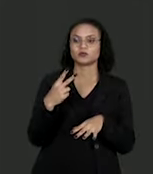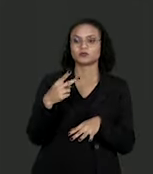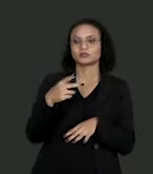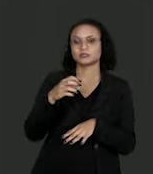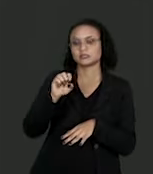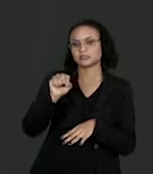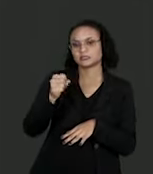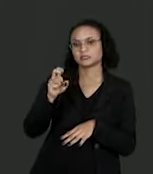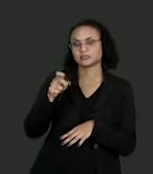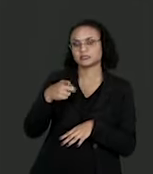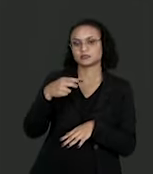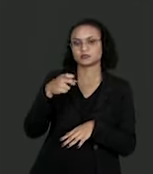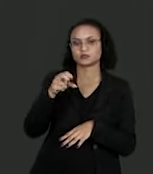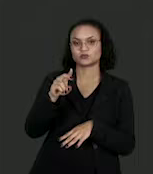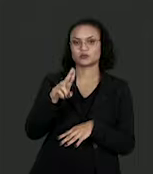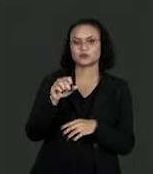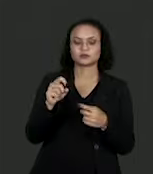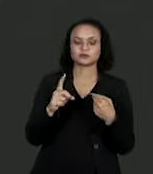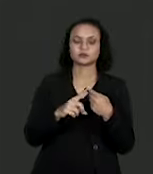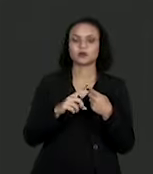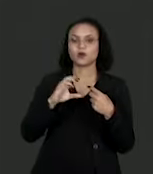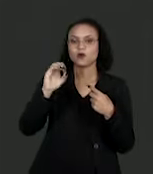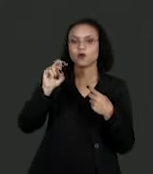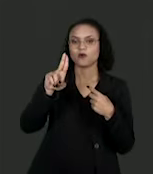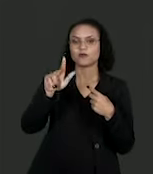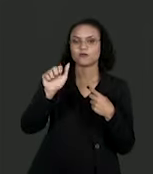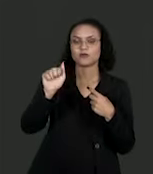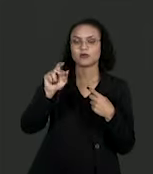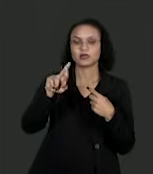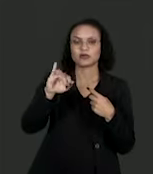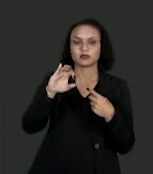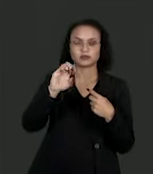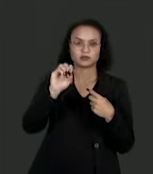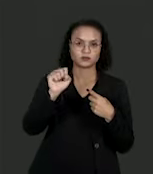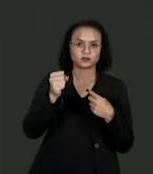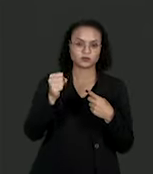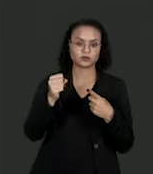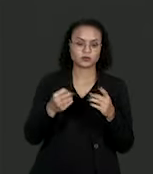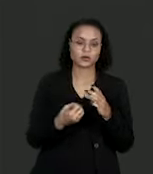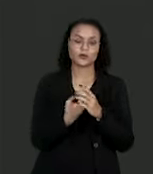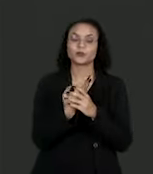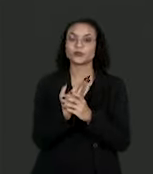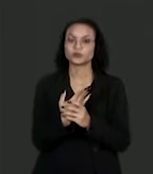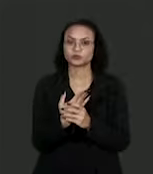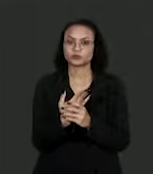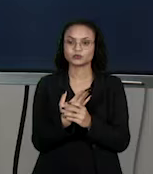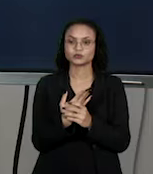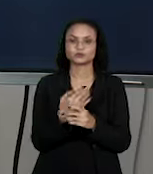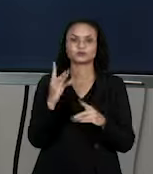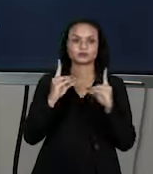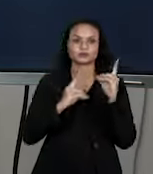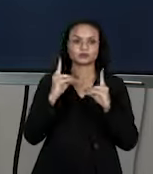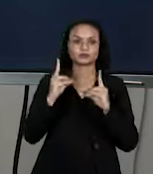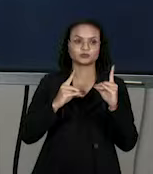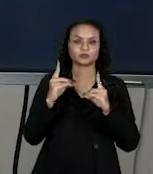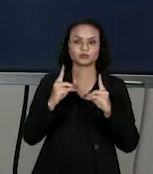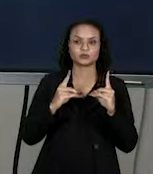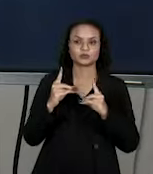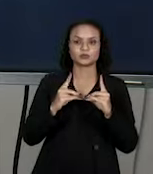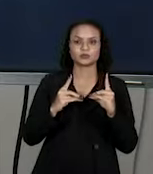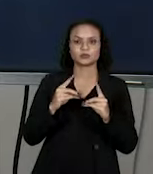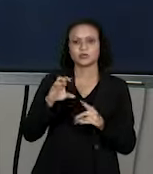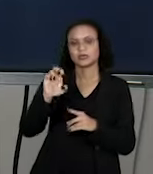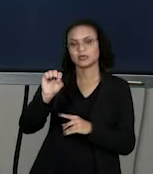mulheres, produtores, né, dos hormônios estrógeno e progesterona, que irão atuar, por exemplo, nas características secundárias